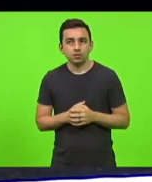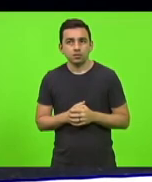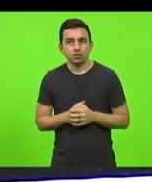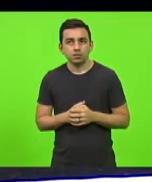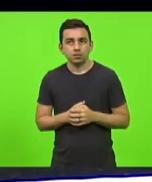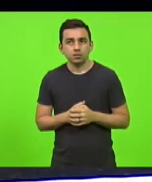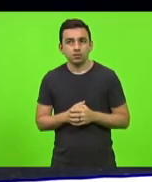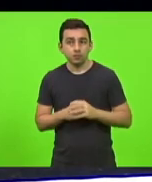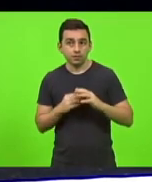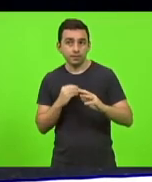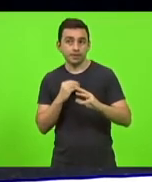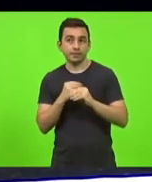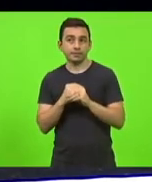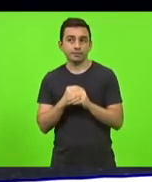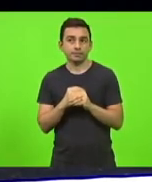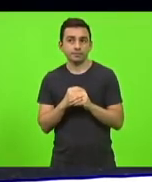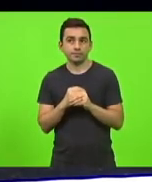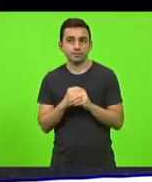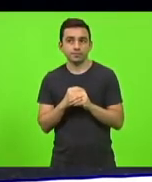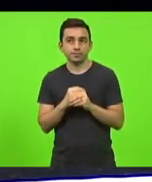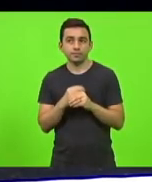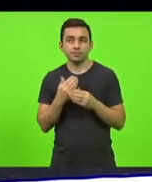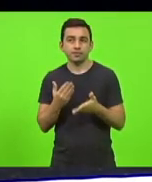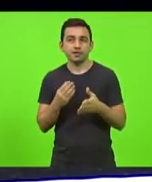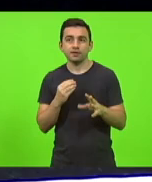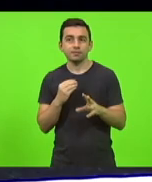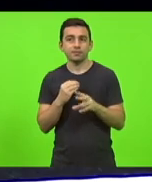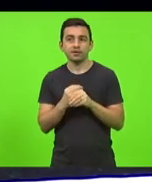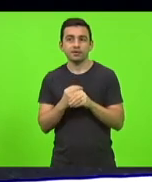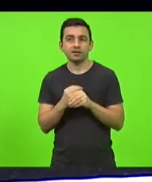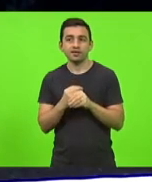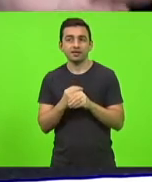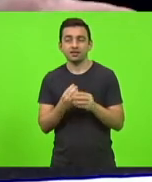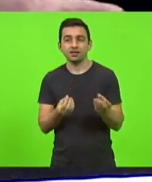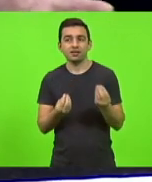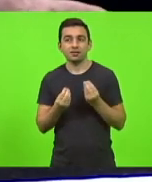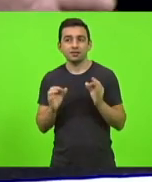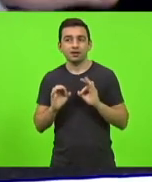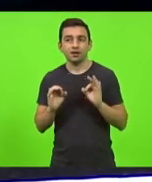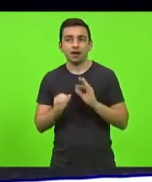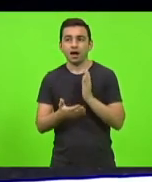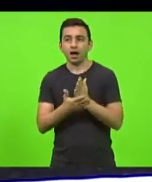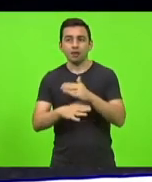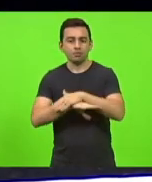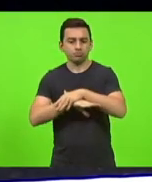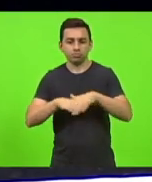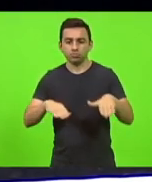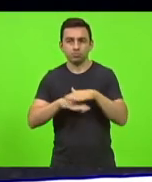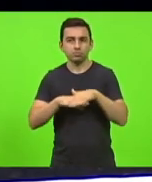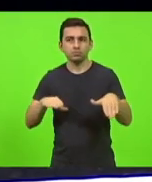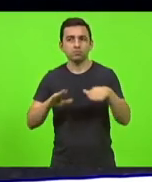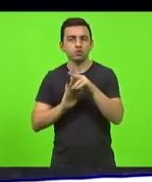Uma emenda. E se essa emenda não for recepcionada, acaba com todo o projeto. Onde é que está isso?